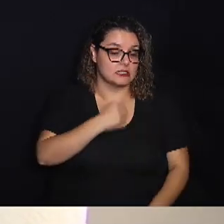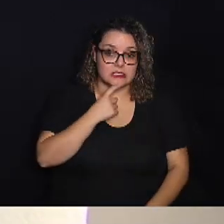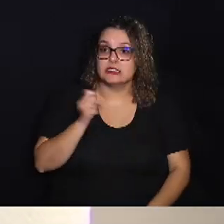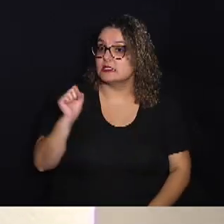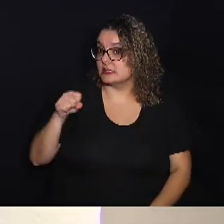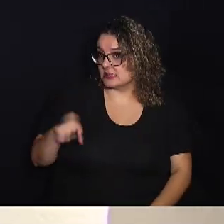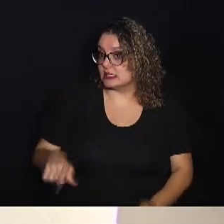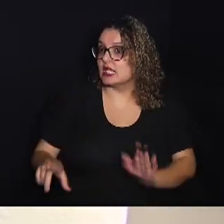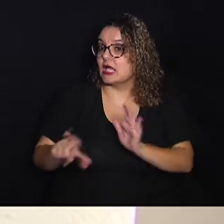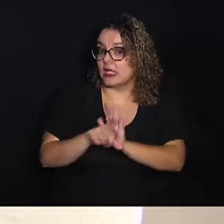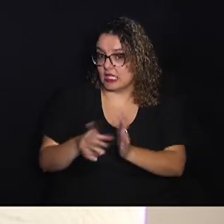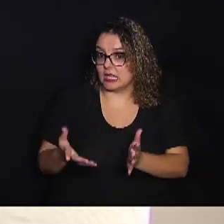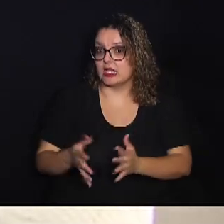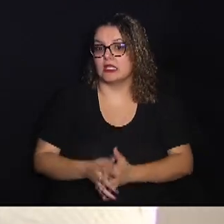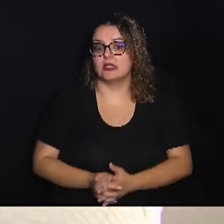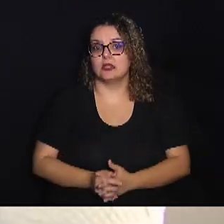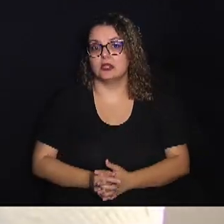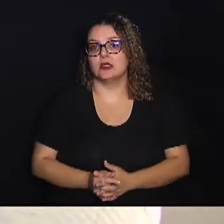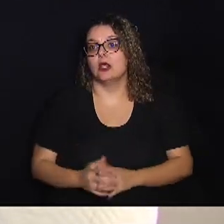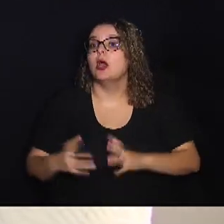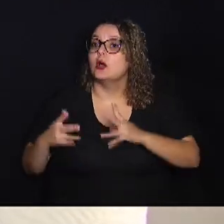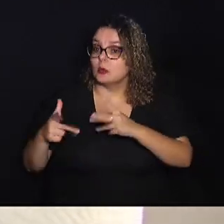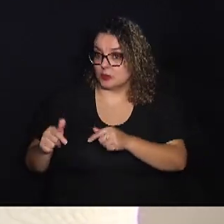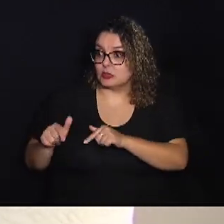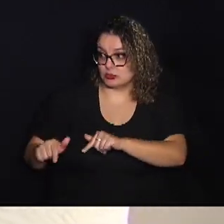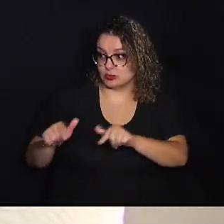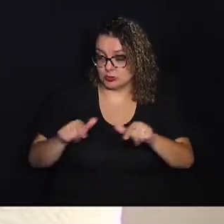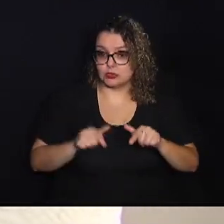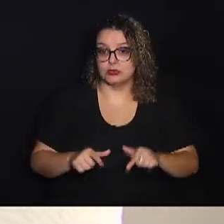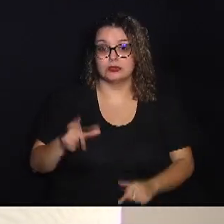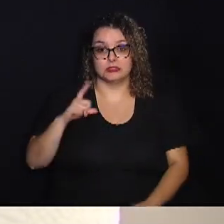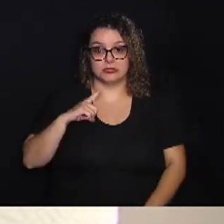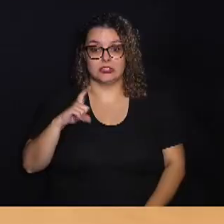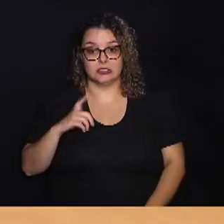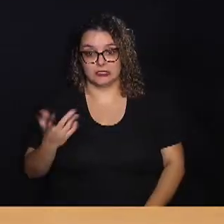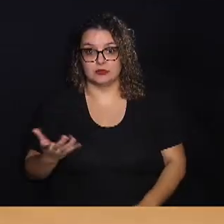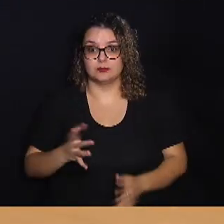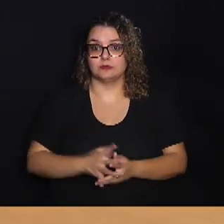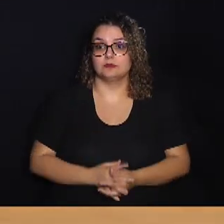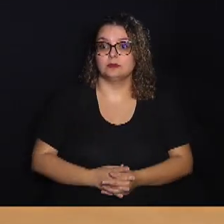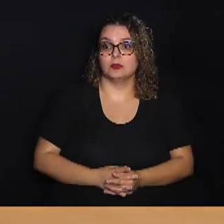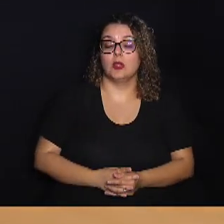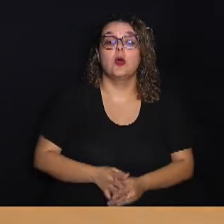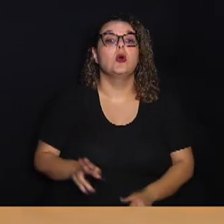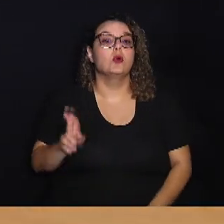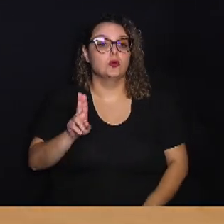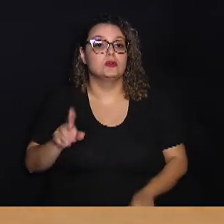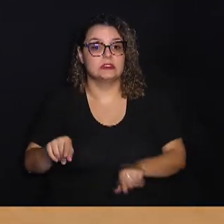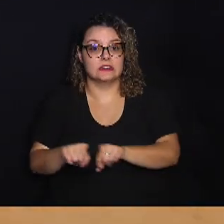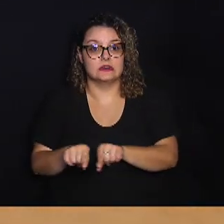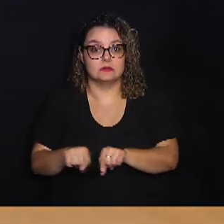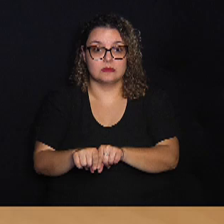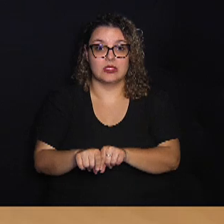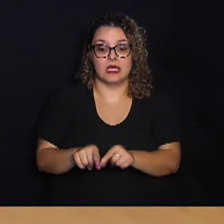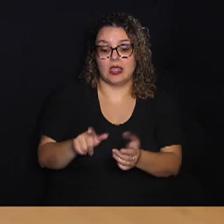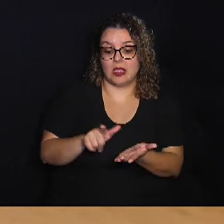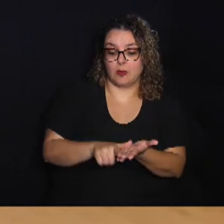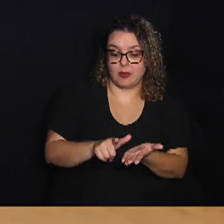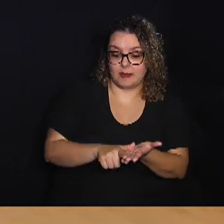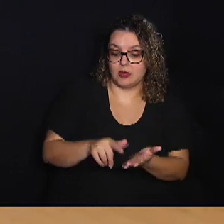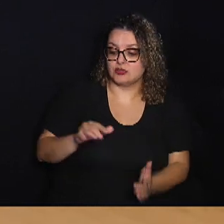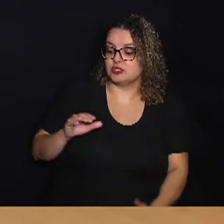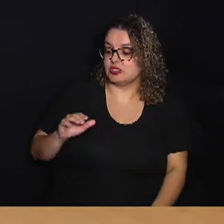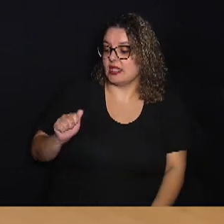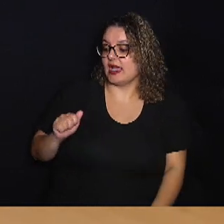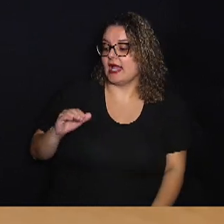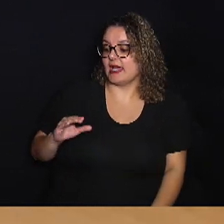lei. Por todos os estabelecimentos tem, né? A gente utiliza também a folha de acetato, que ela é transparente,